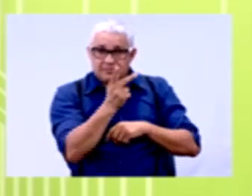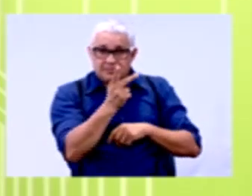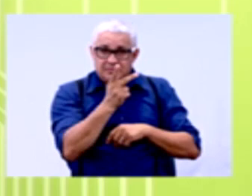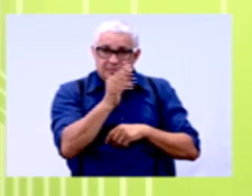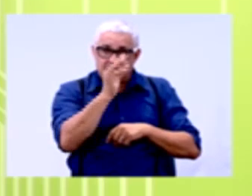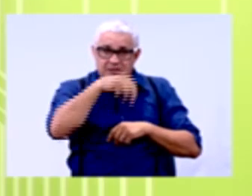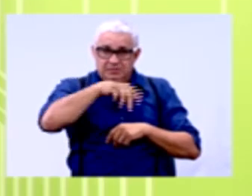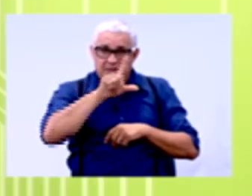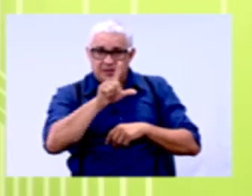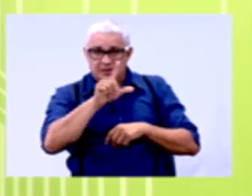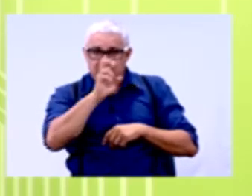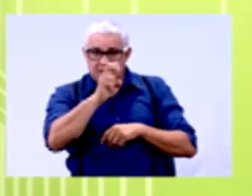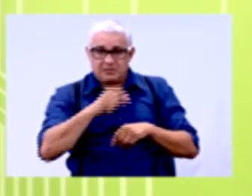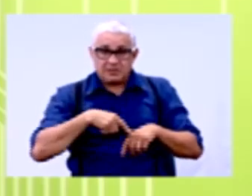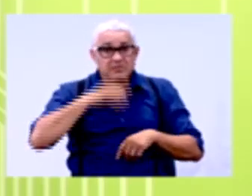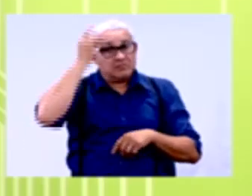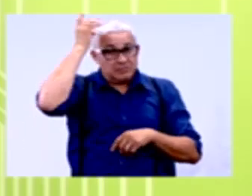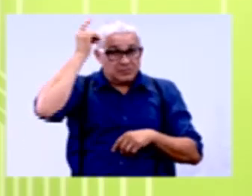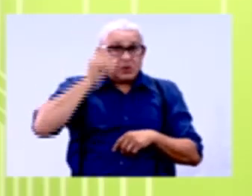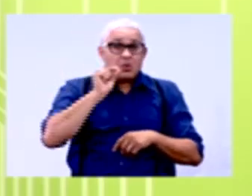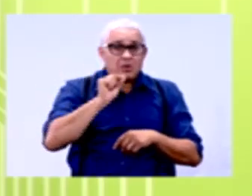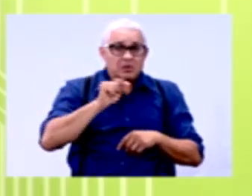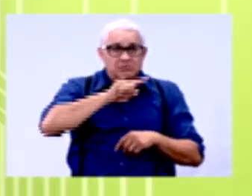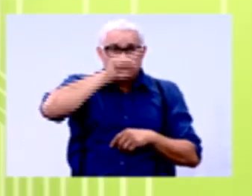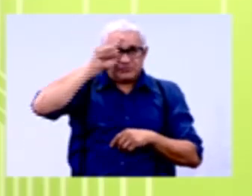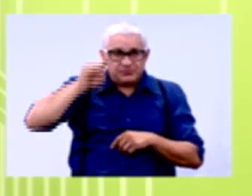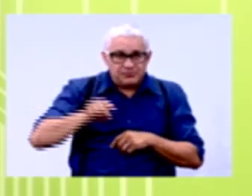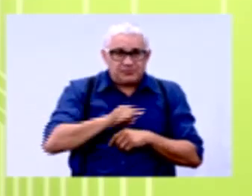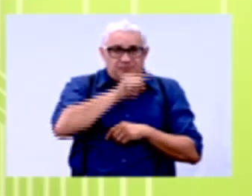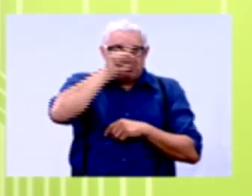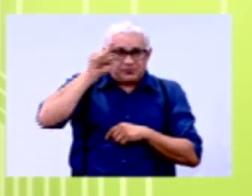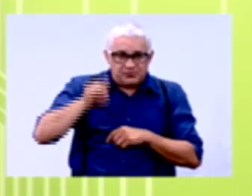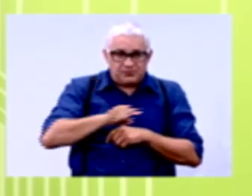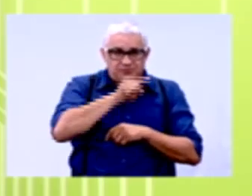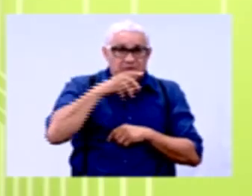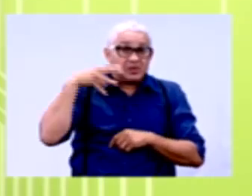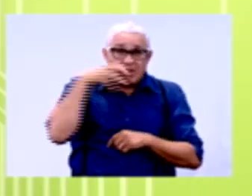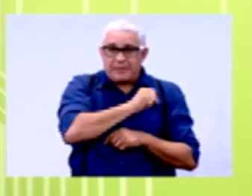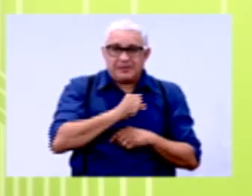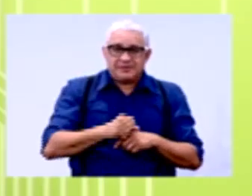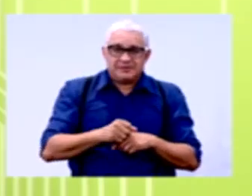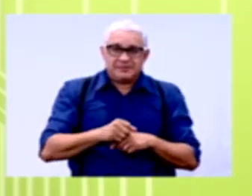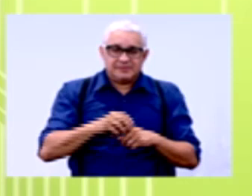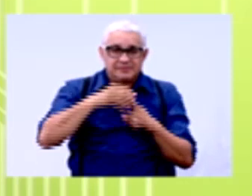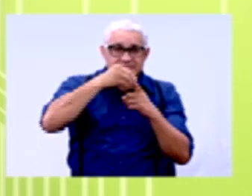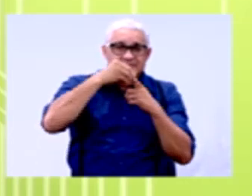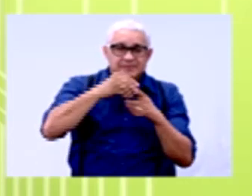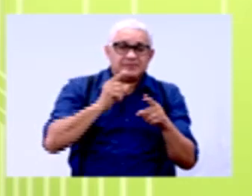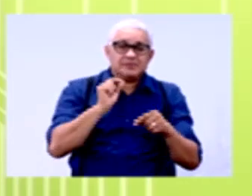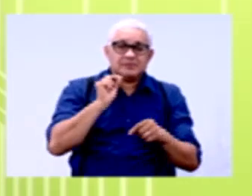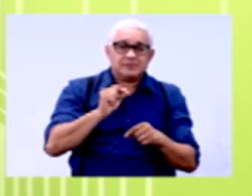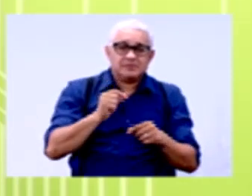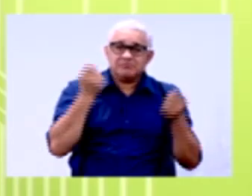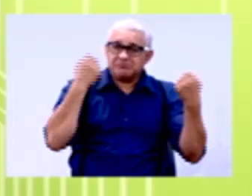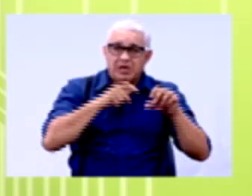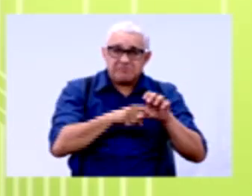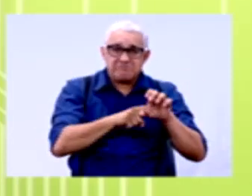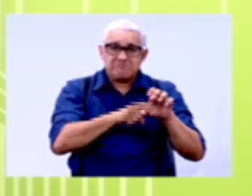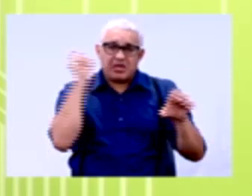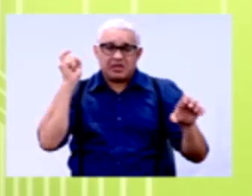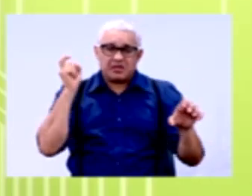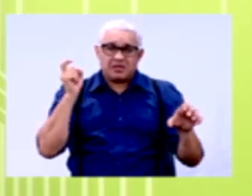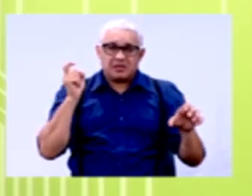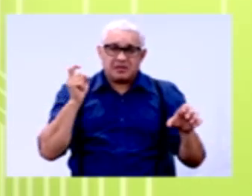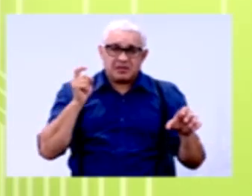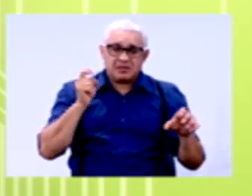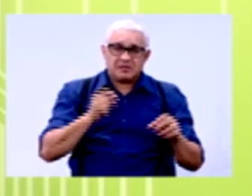daí facilitou muito na questão do carregamento dessas informações, né? Principalmente por não depender de plugins que muitas